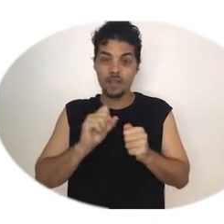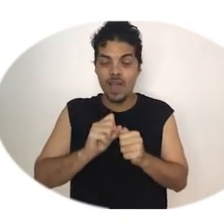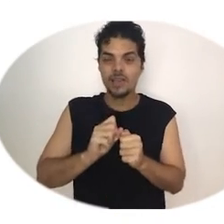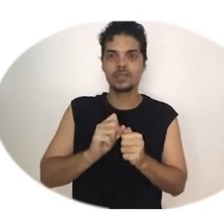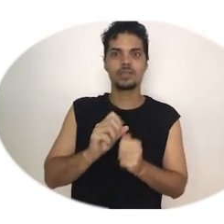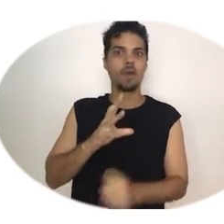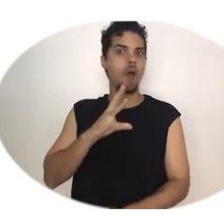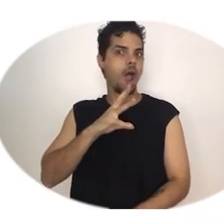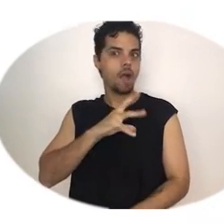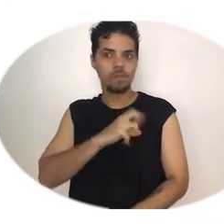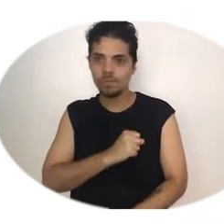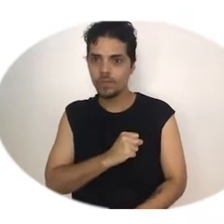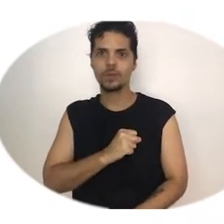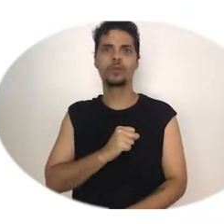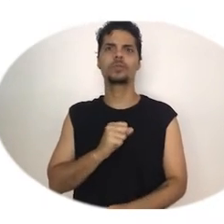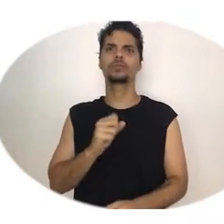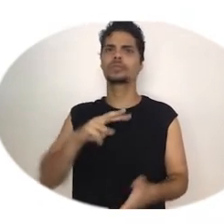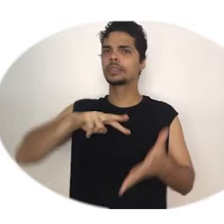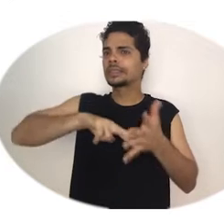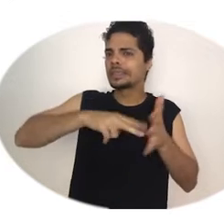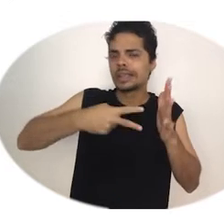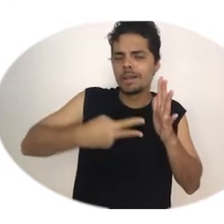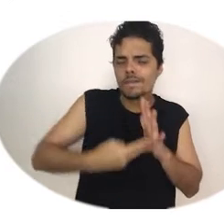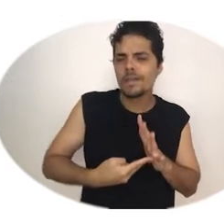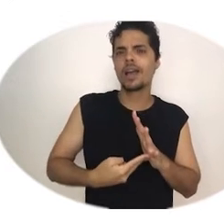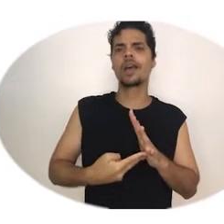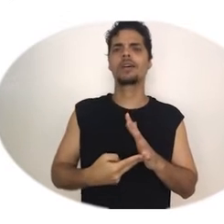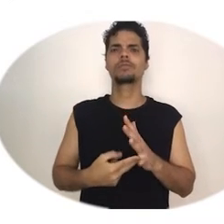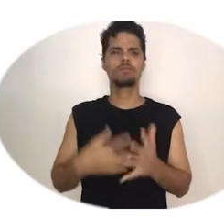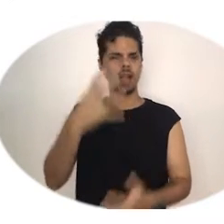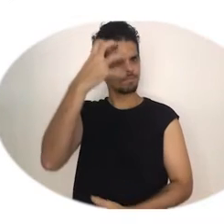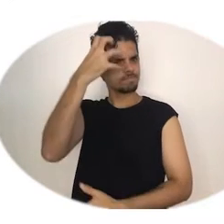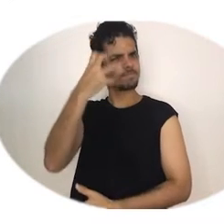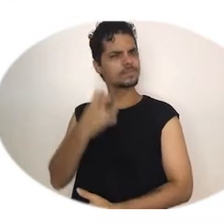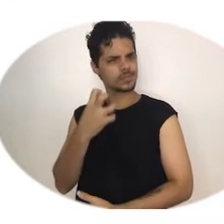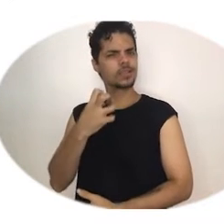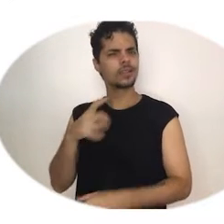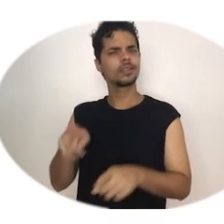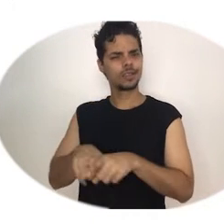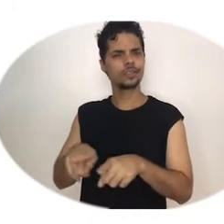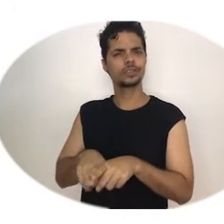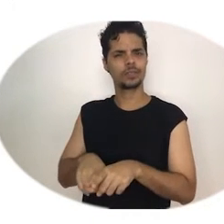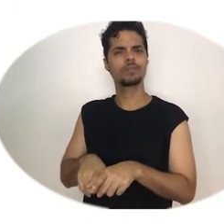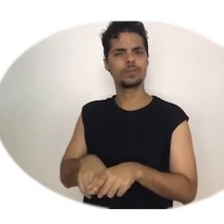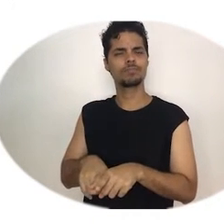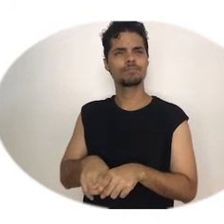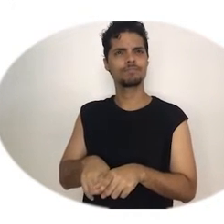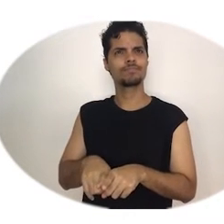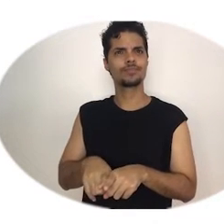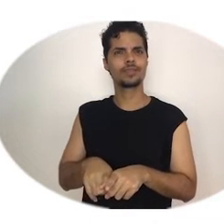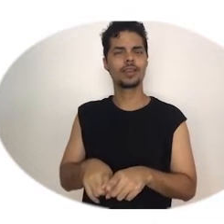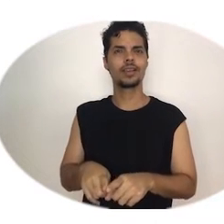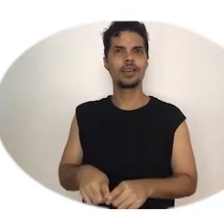sabe que existe um mundo a ser modificado, um mundo a ser melhorado, um mundo a ser mudado.